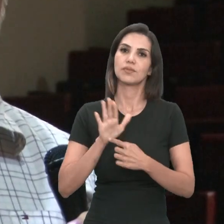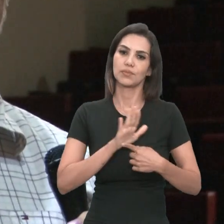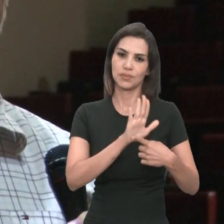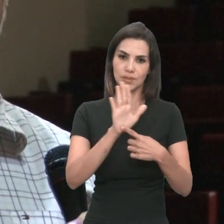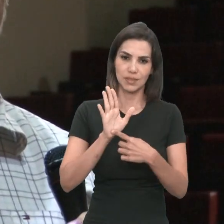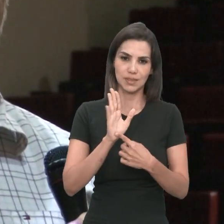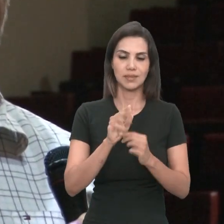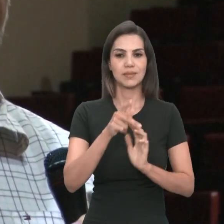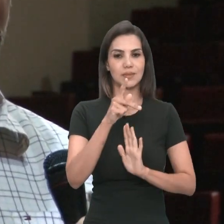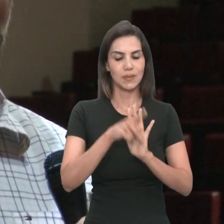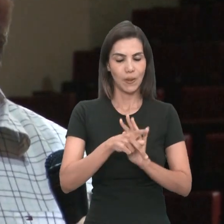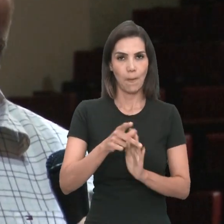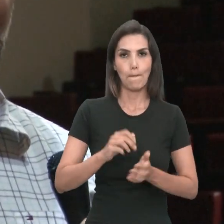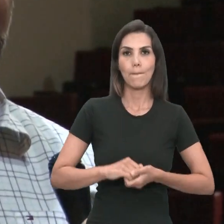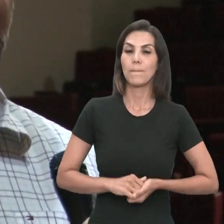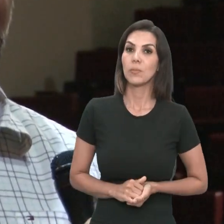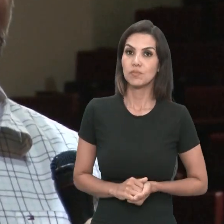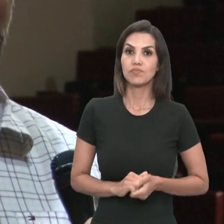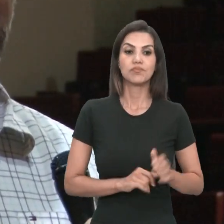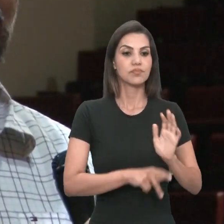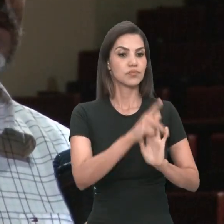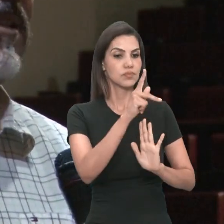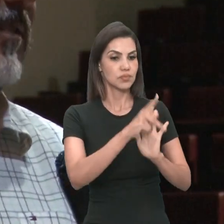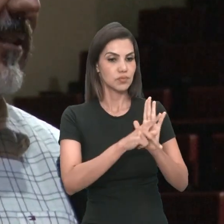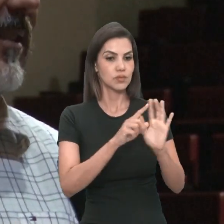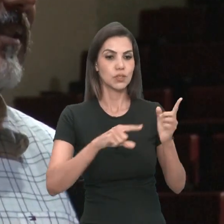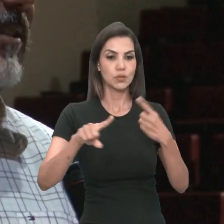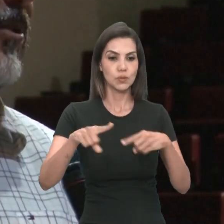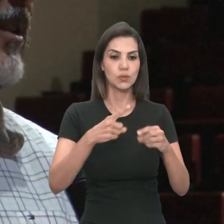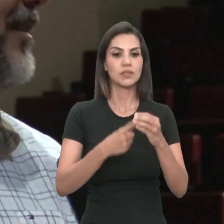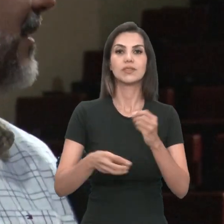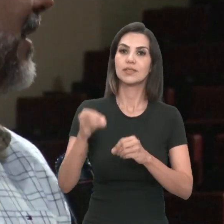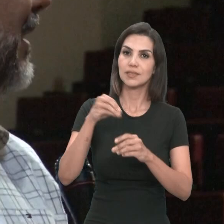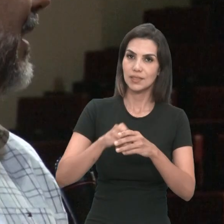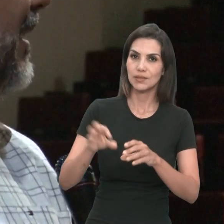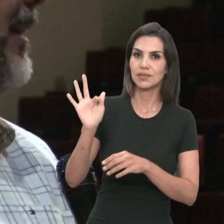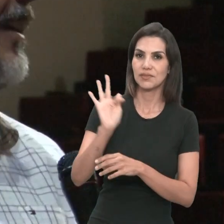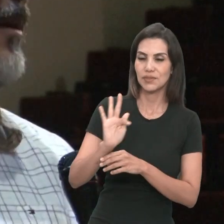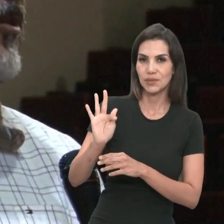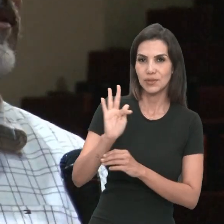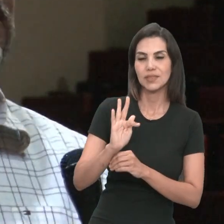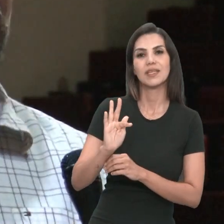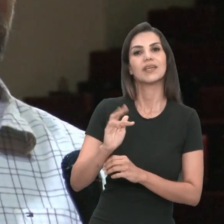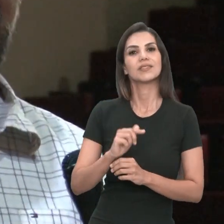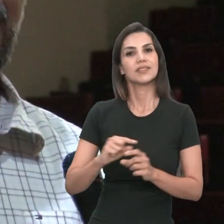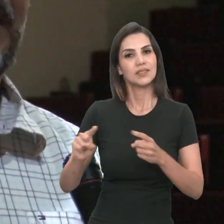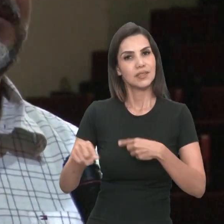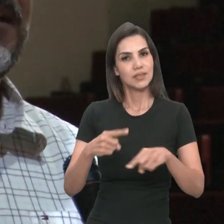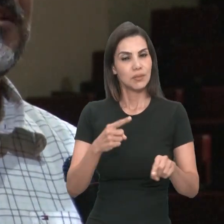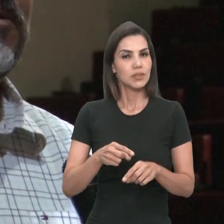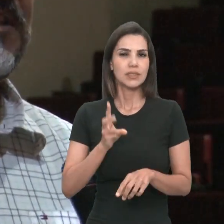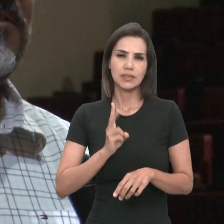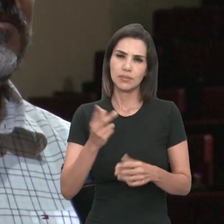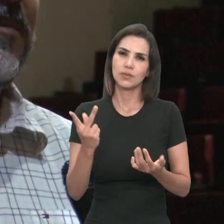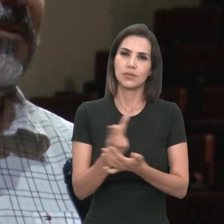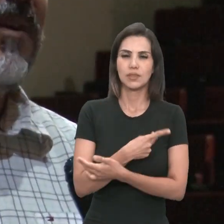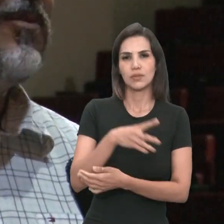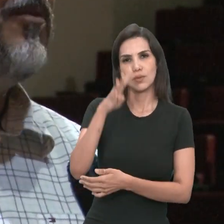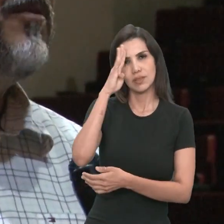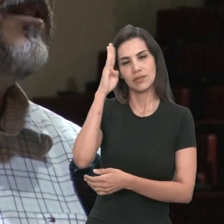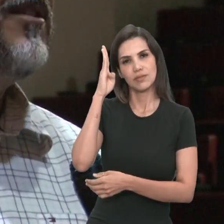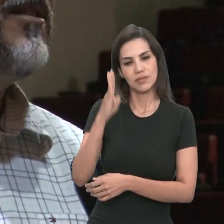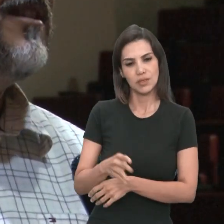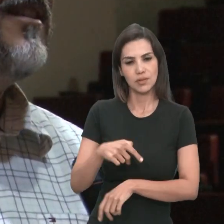projeto Música na Escola de Música, que são sempre às quartas-feiras às 10 horas, e a professora Ana Flávia, que é a responsável, me